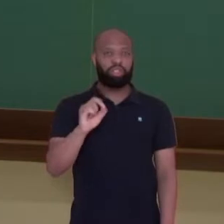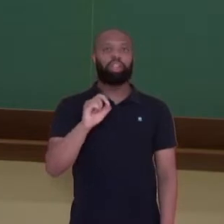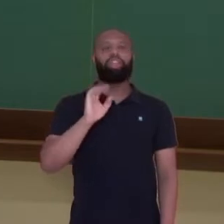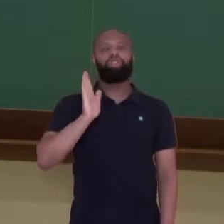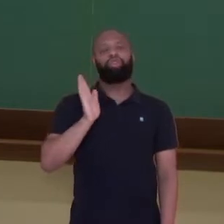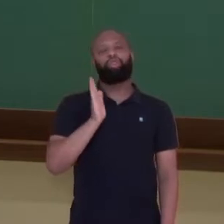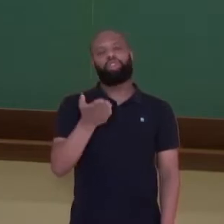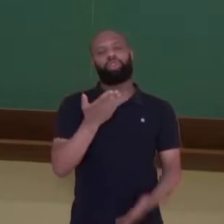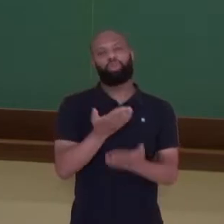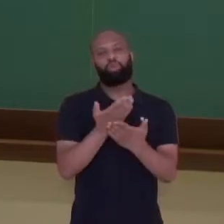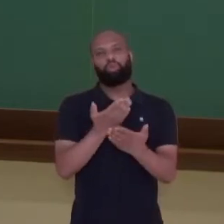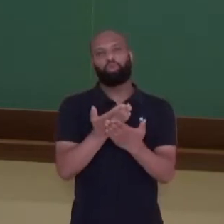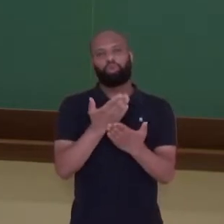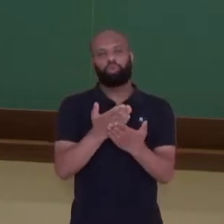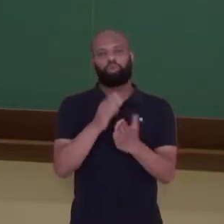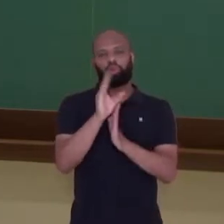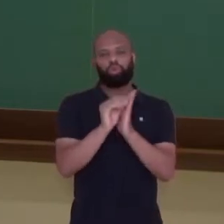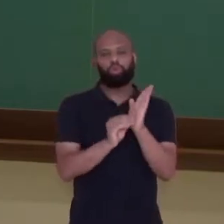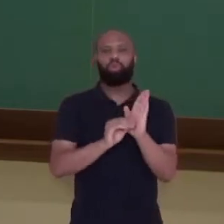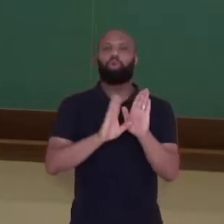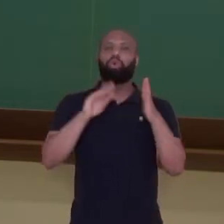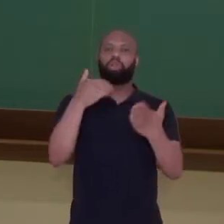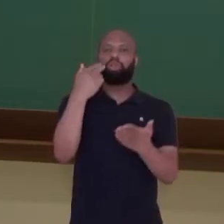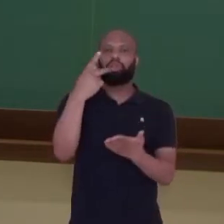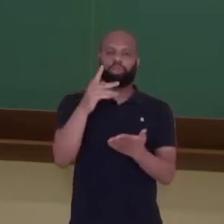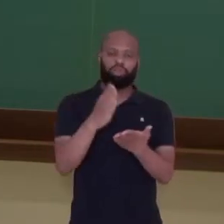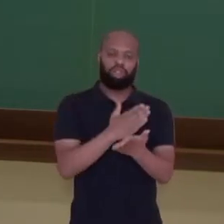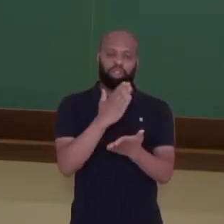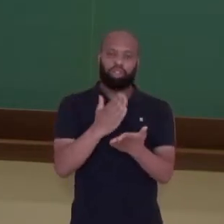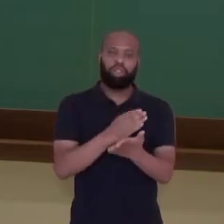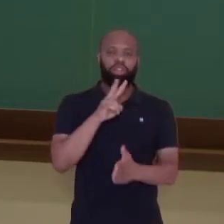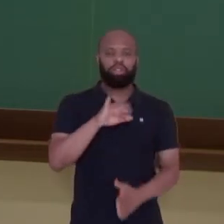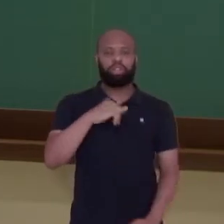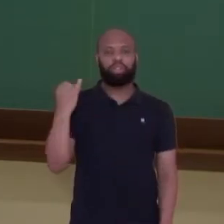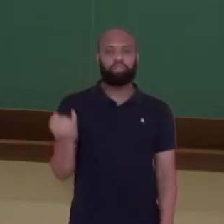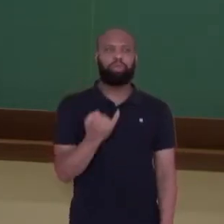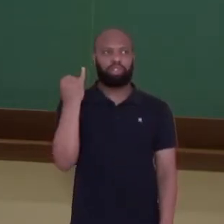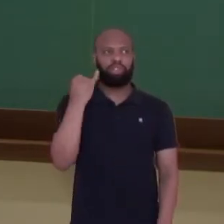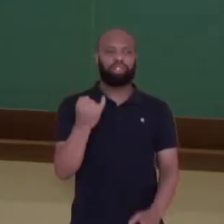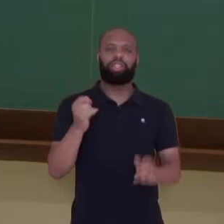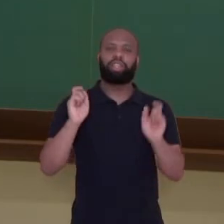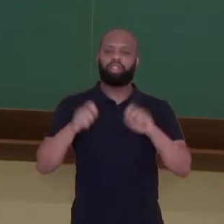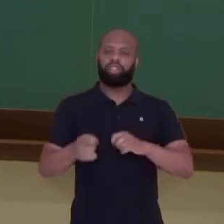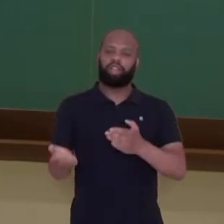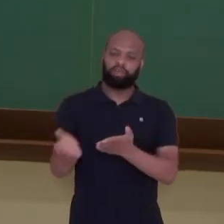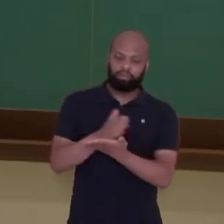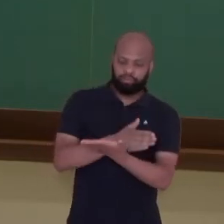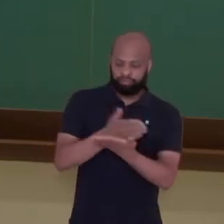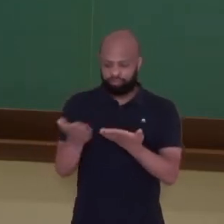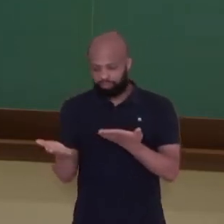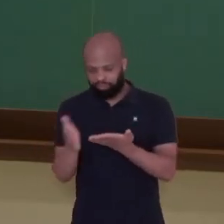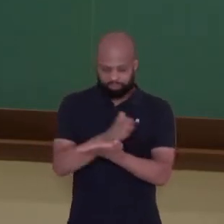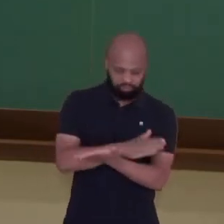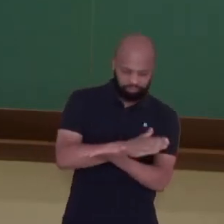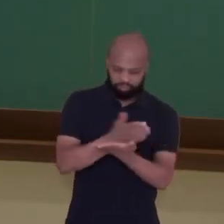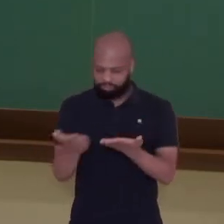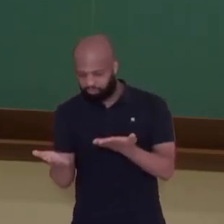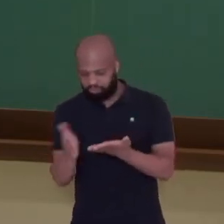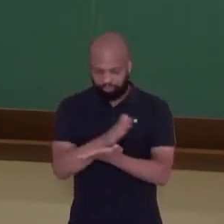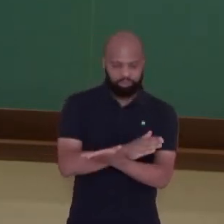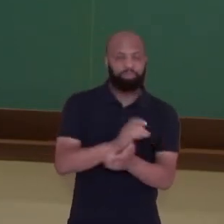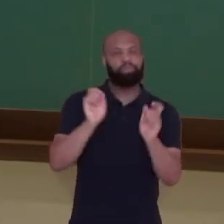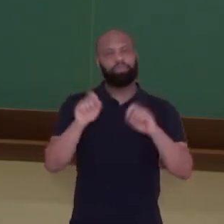já vimos esse conteúdo. Então, o seu caderno em mãos vai ser importante, porque você vai retornar, volte